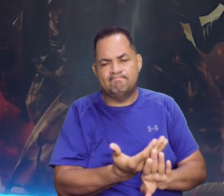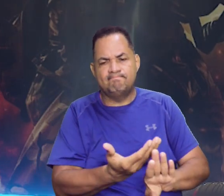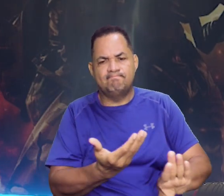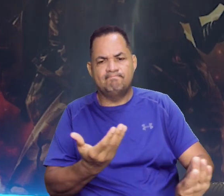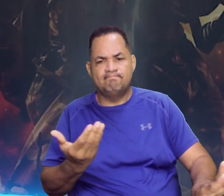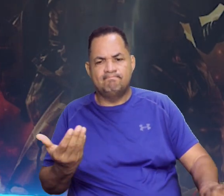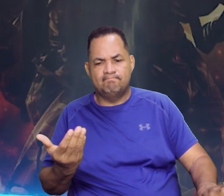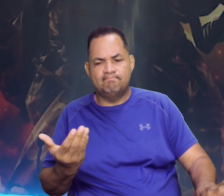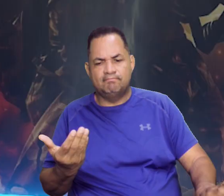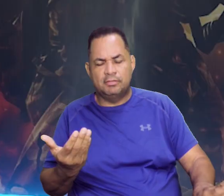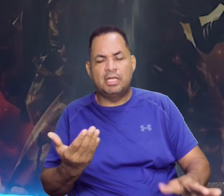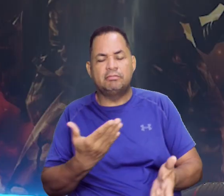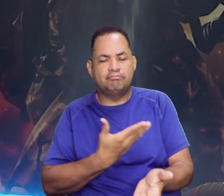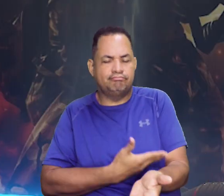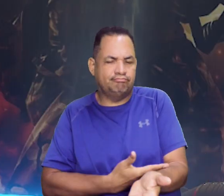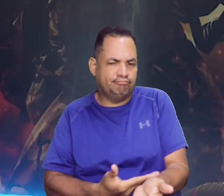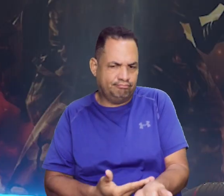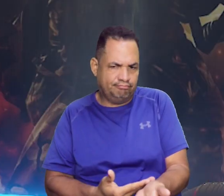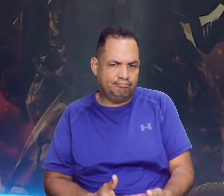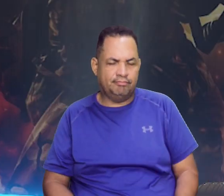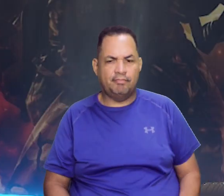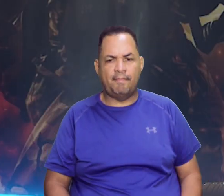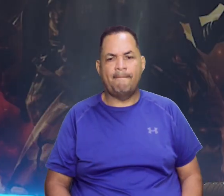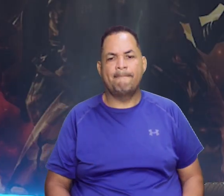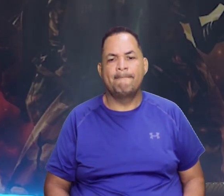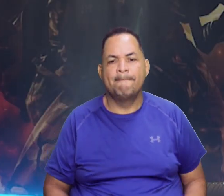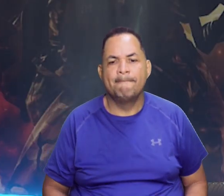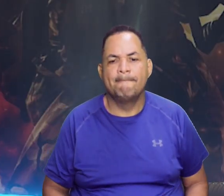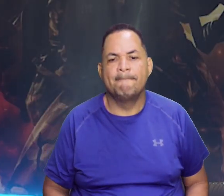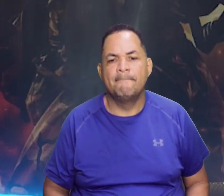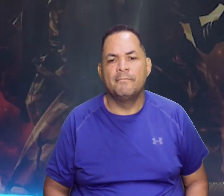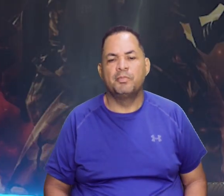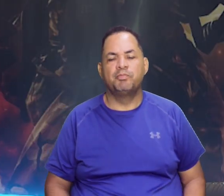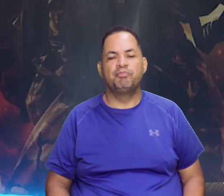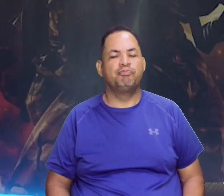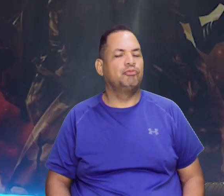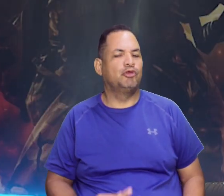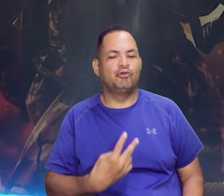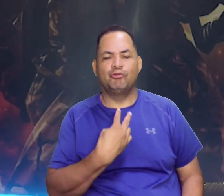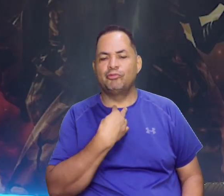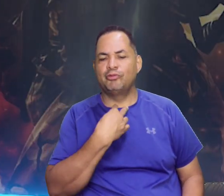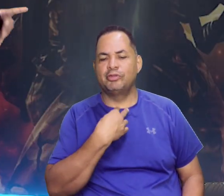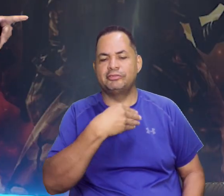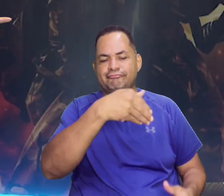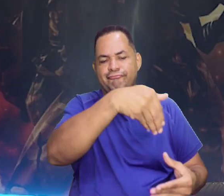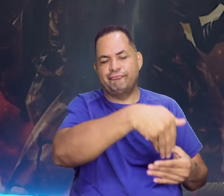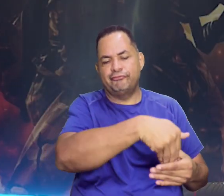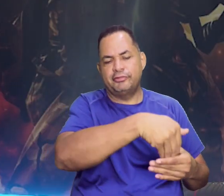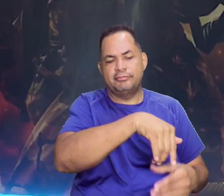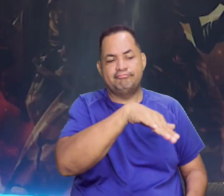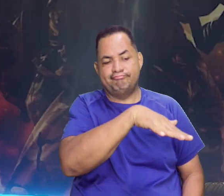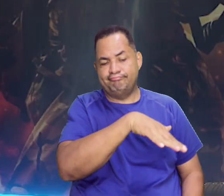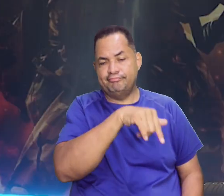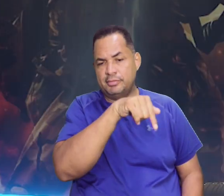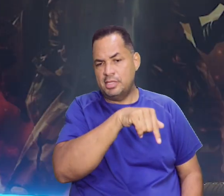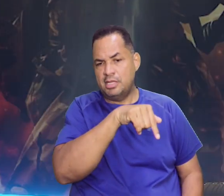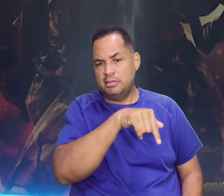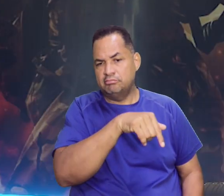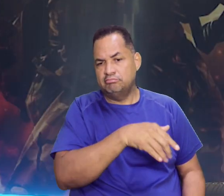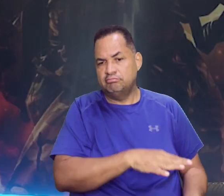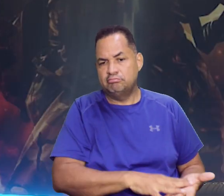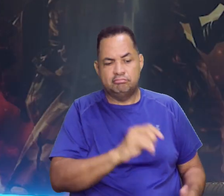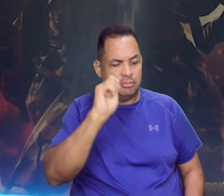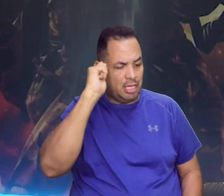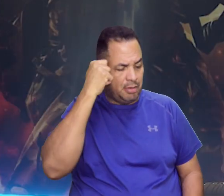separado do branco. Esse negro, ele vai ser agora impedido de votar. Então, quem for negro na África do Sul não